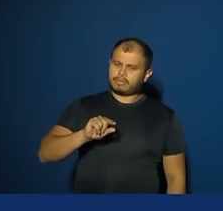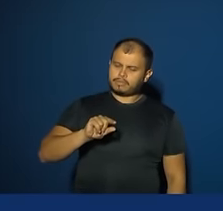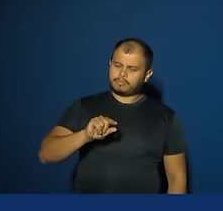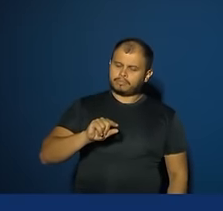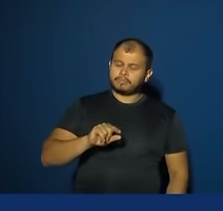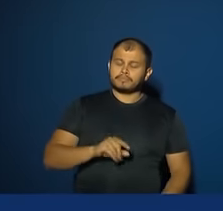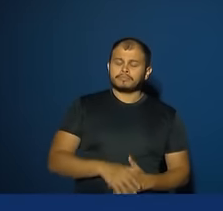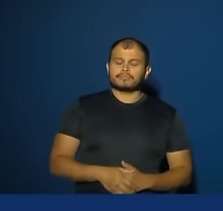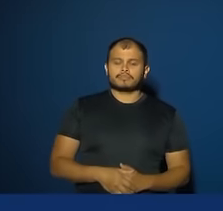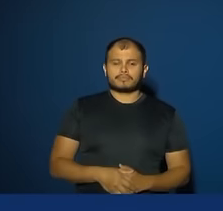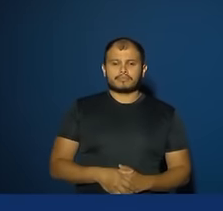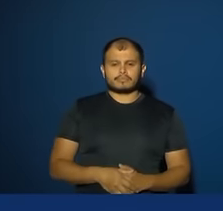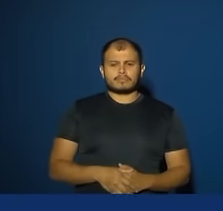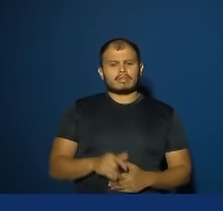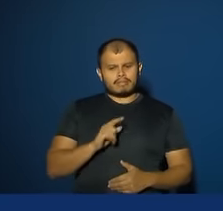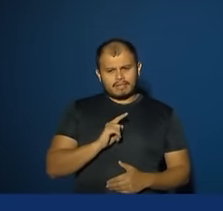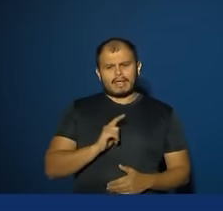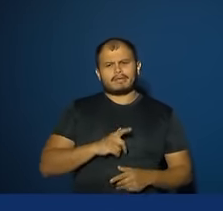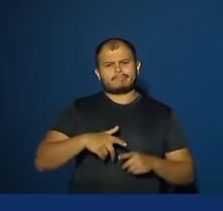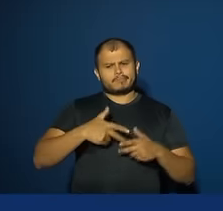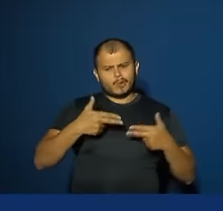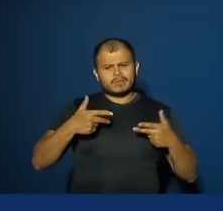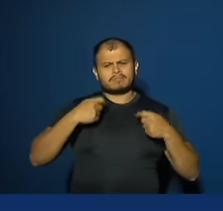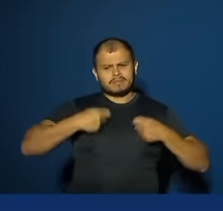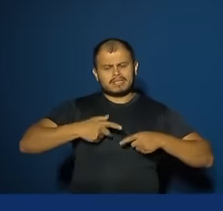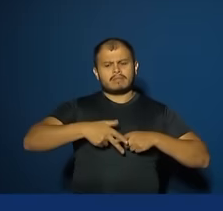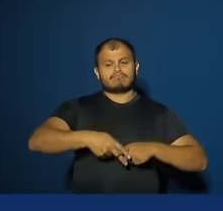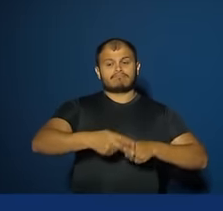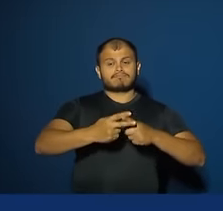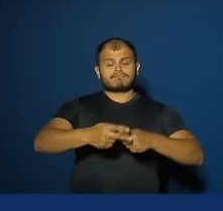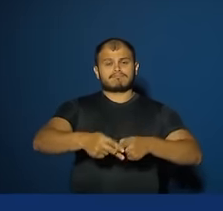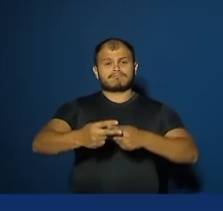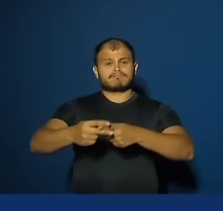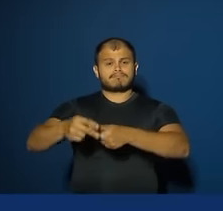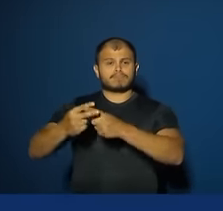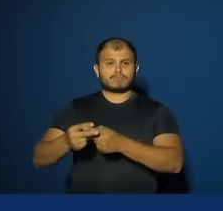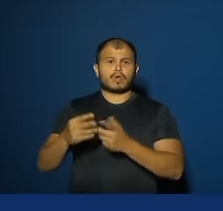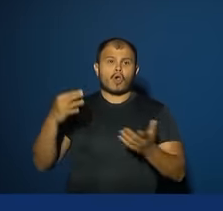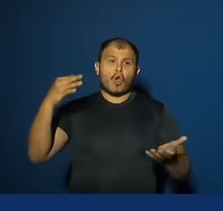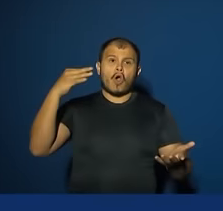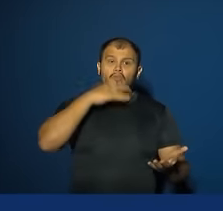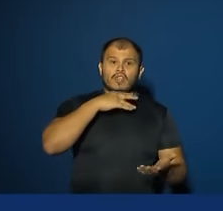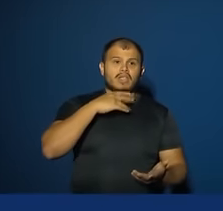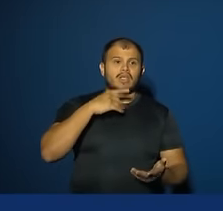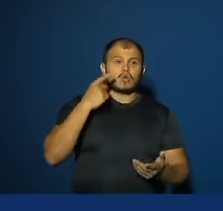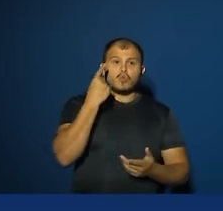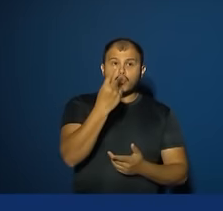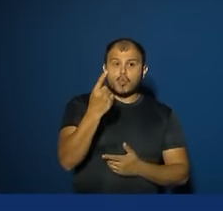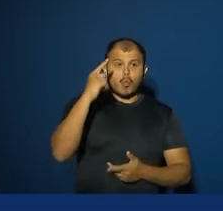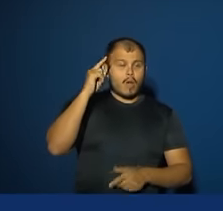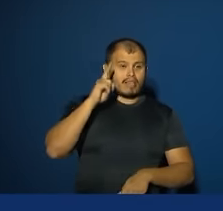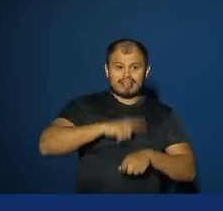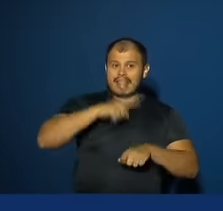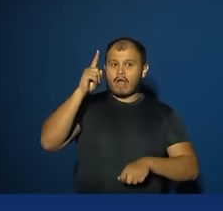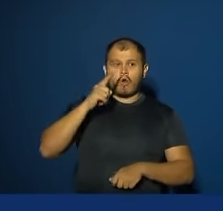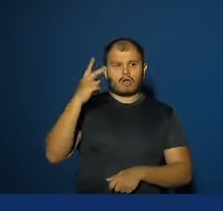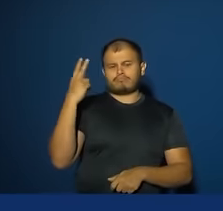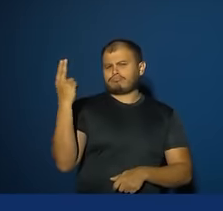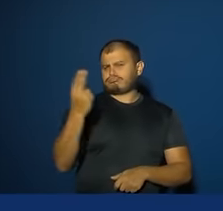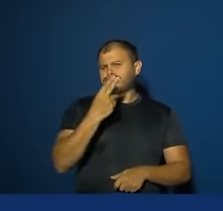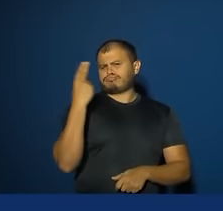e ainda tem muita coisa para ajustar é claro que você não consegue fazer nenhum governo tem a capacidade